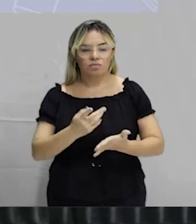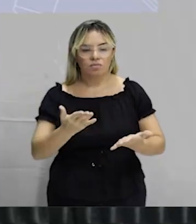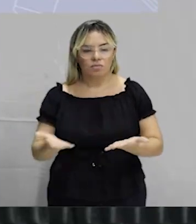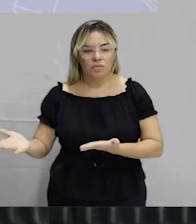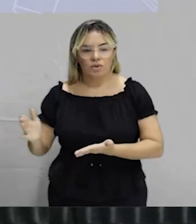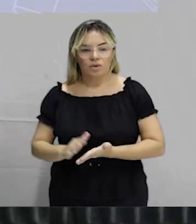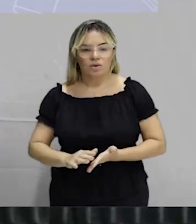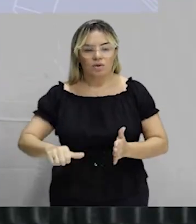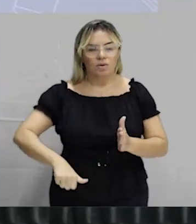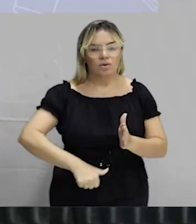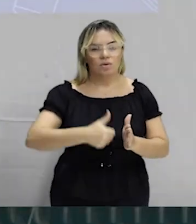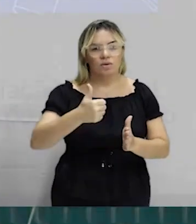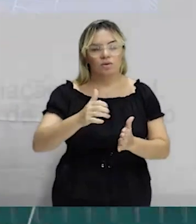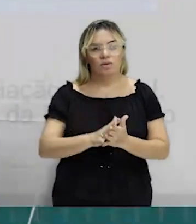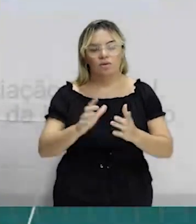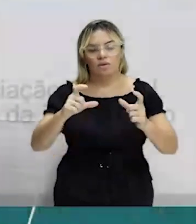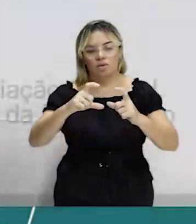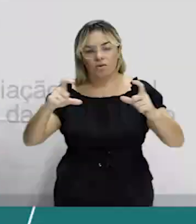fragmento que ele coloca aqui para a gente.